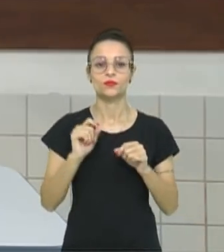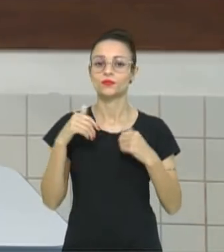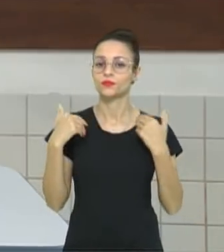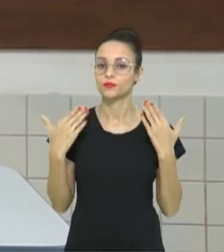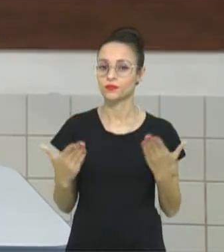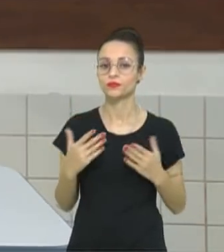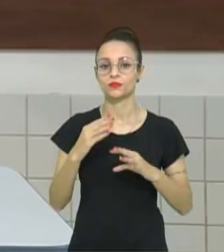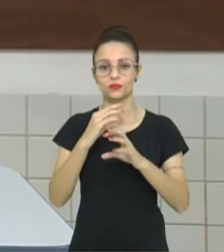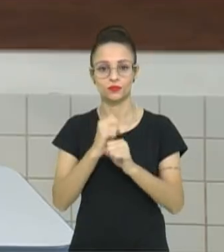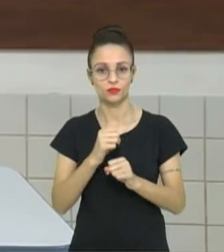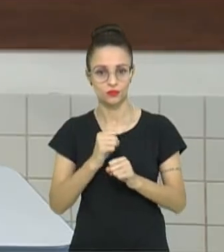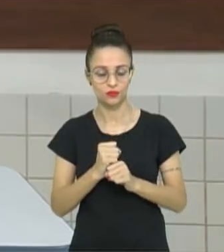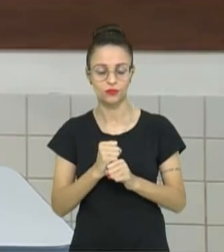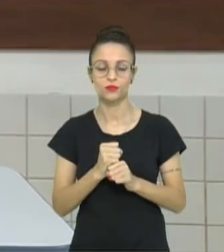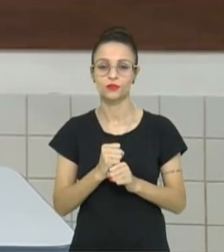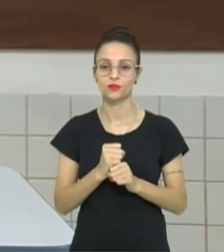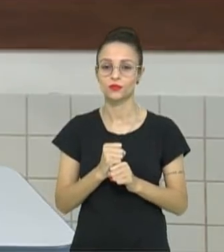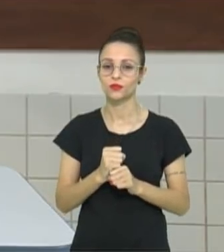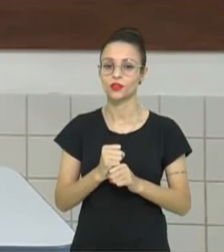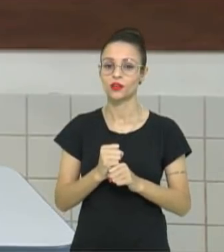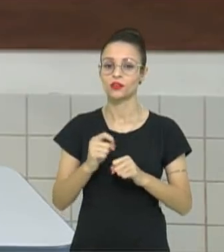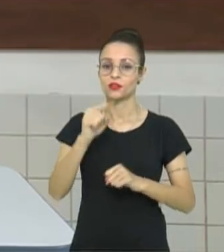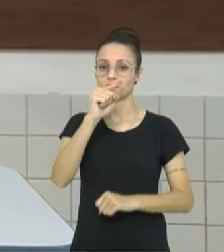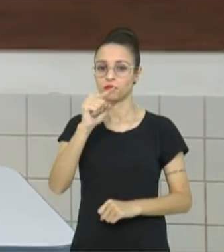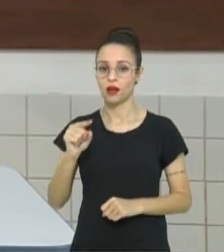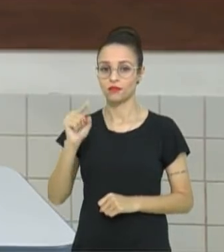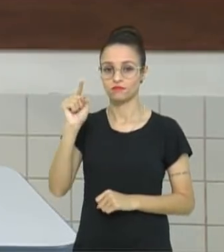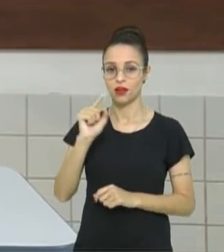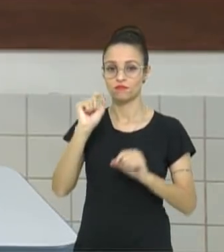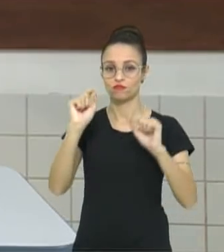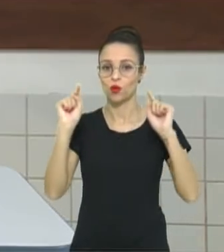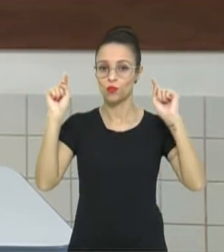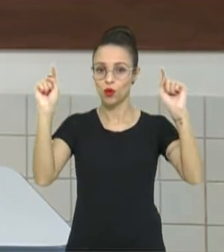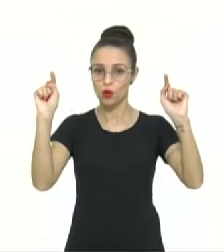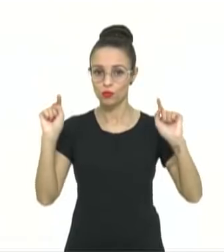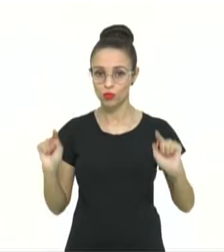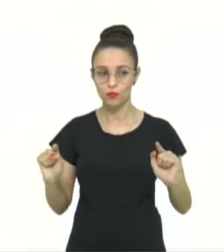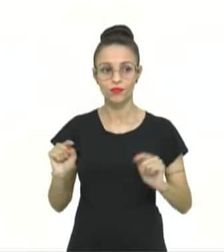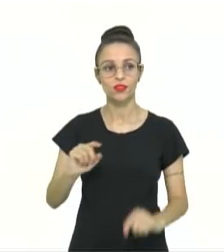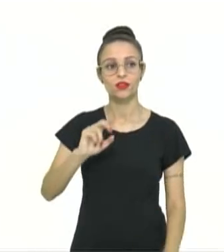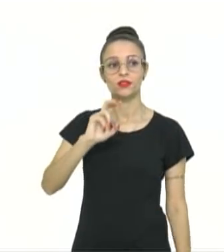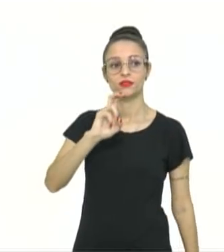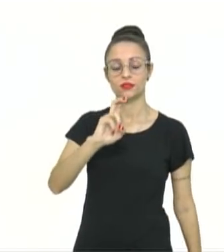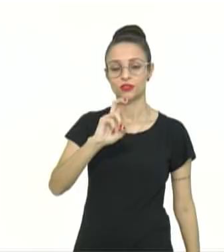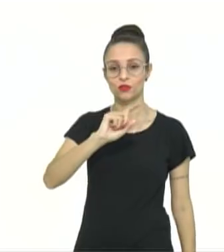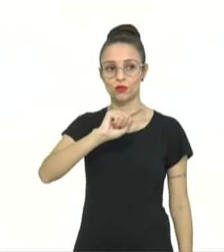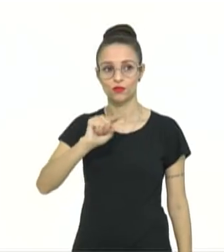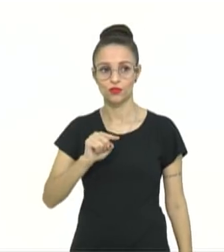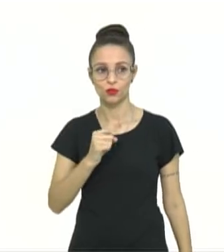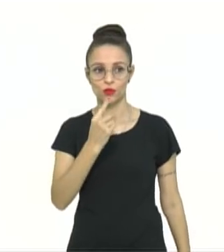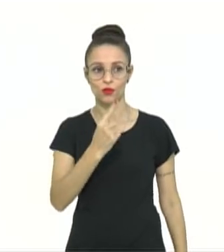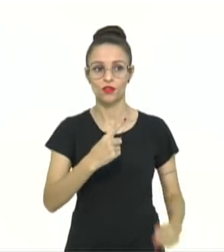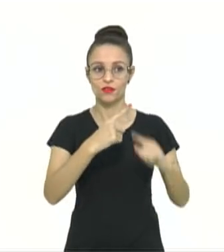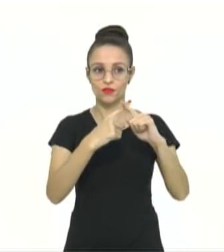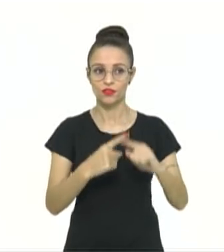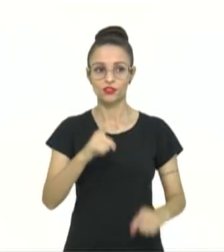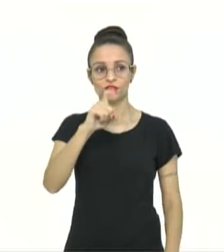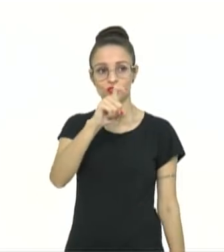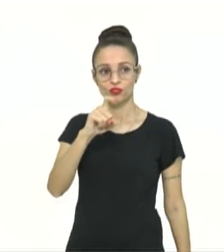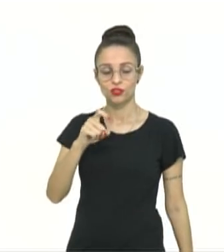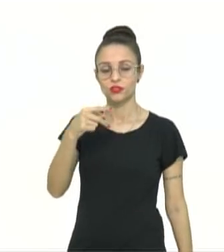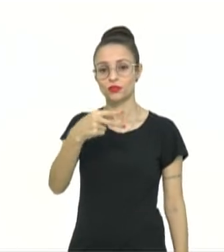o cálculo, usamos os extremos pelos meios, eu vou ter o quê? 5,1 vezes x